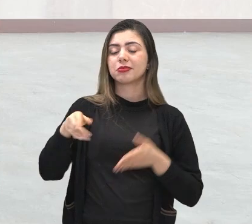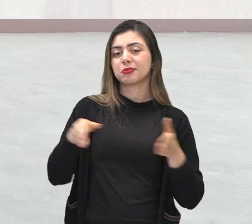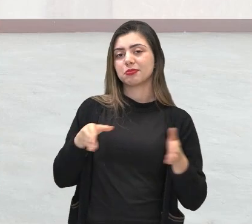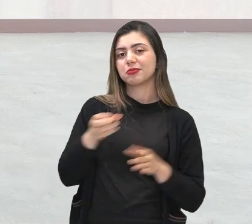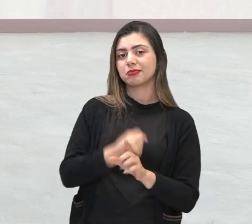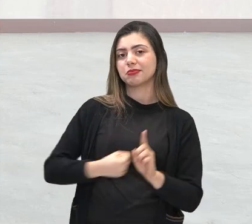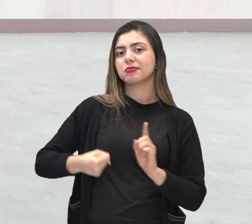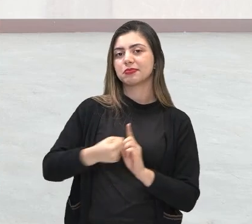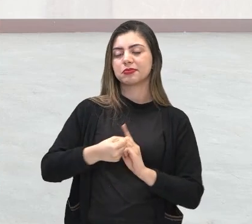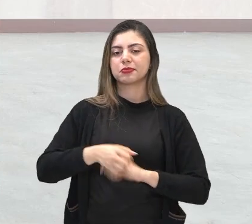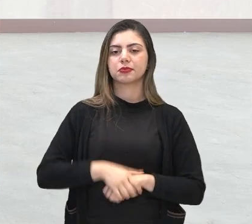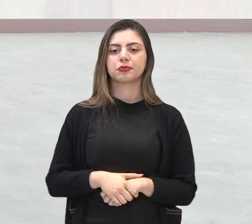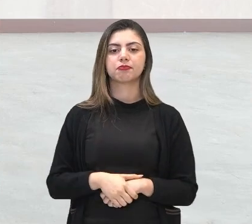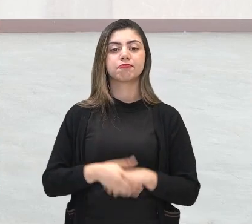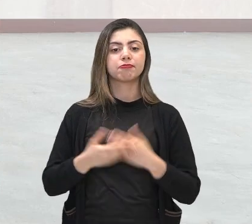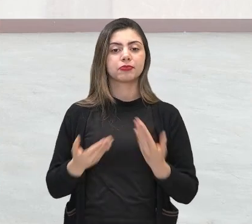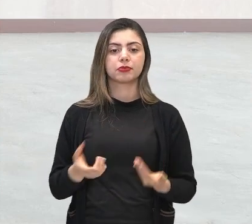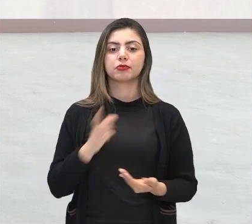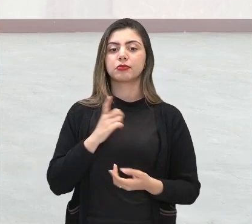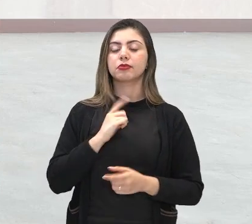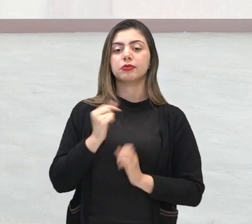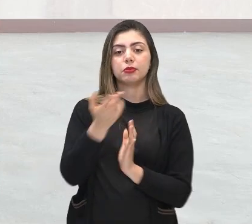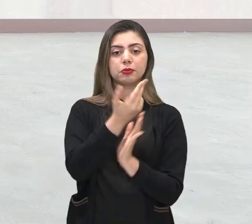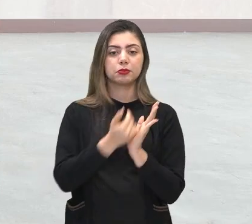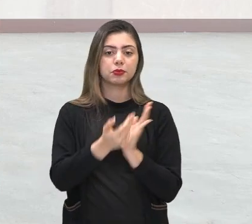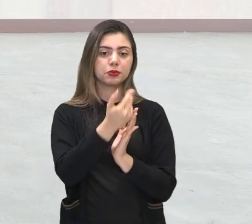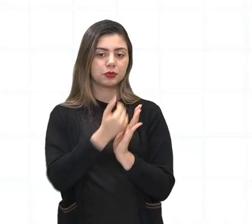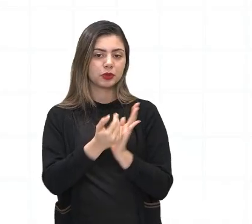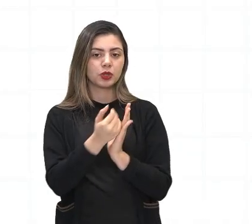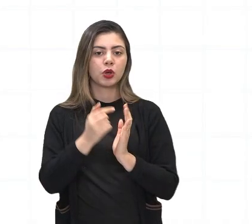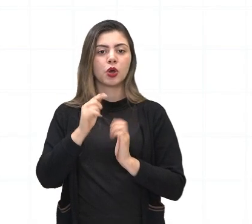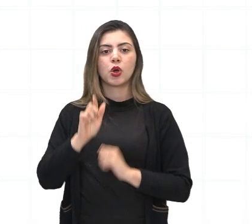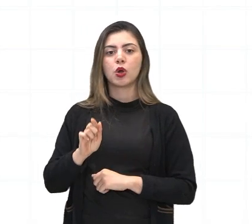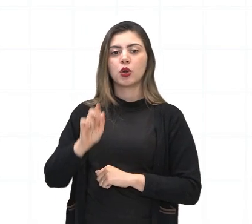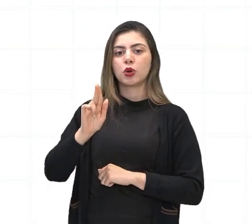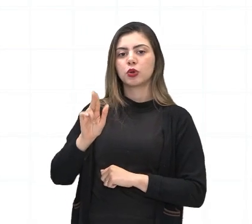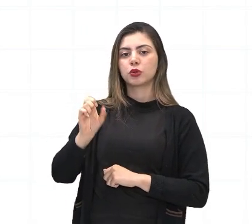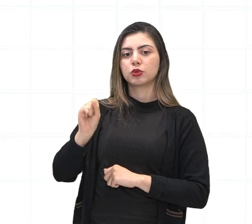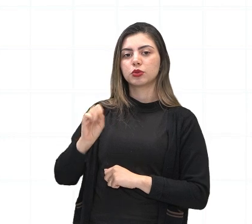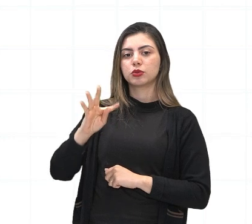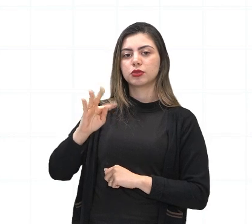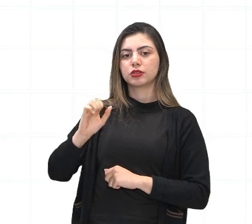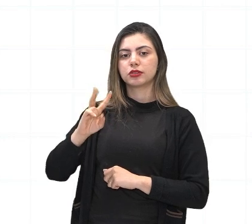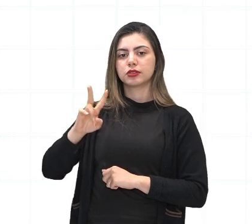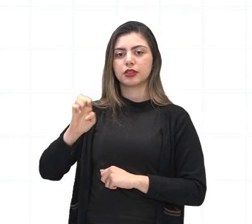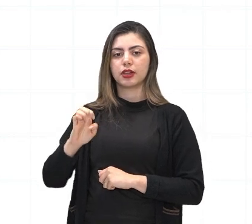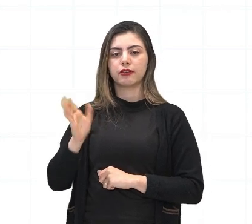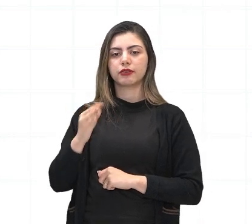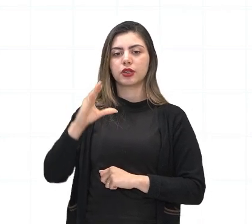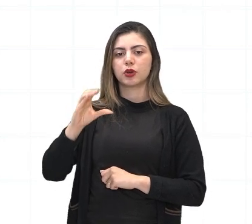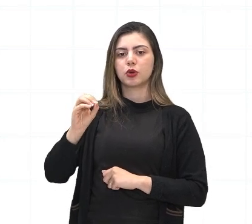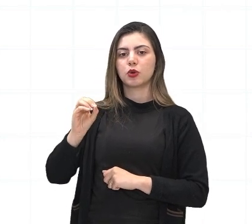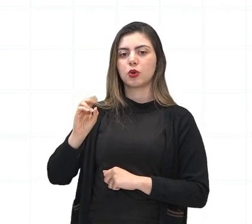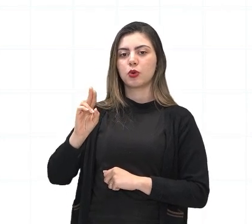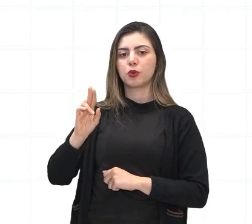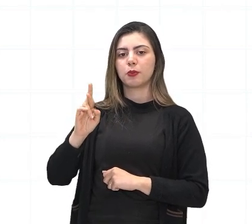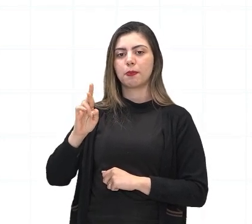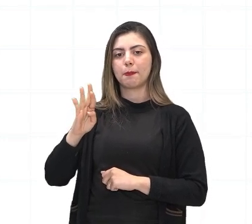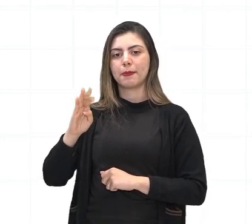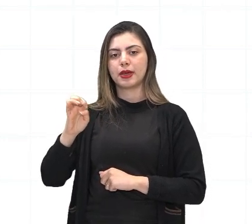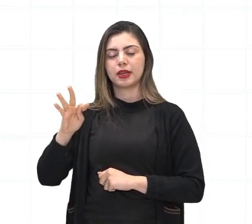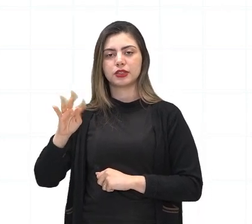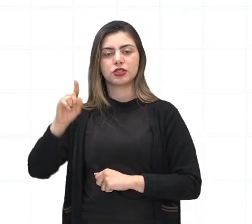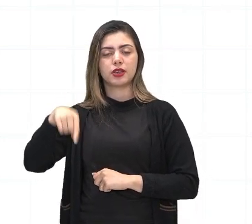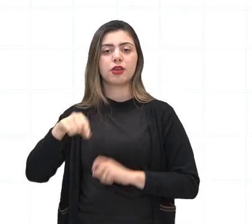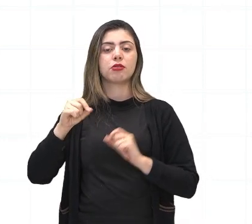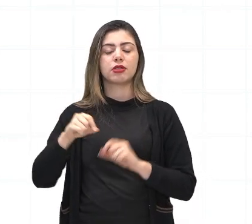passando o pintor Gustav colbert é considerado o mais importante artista dessa